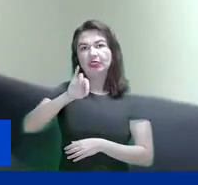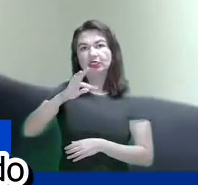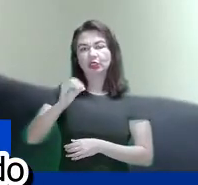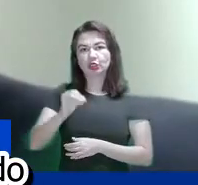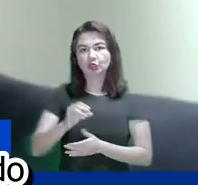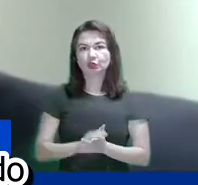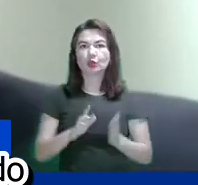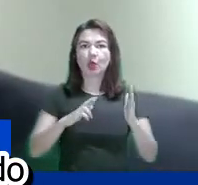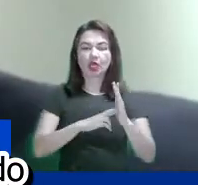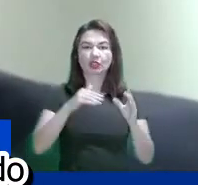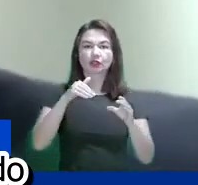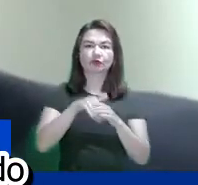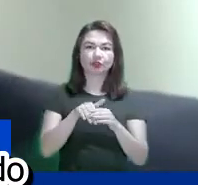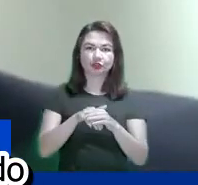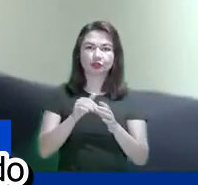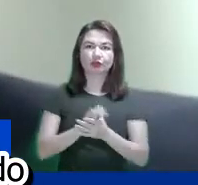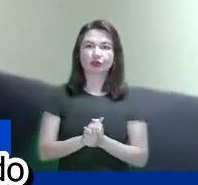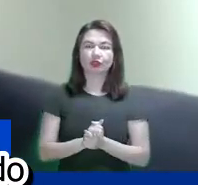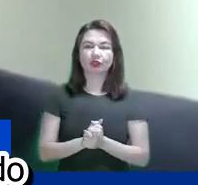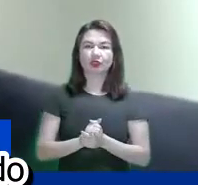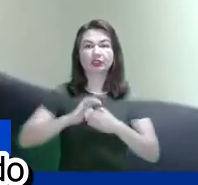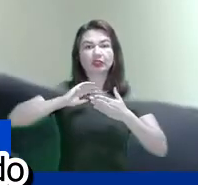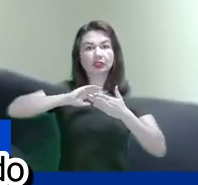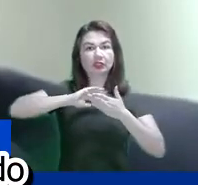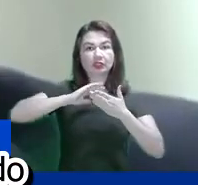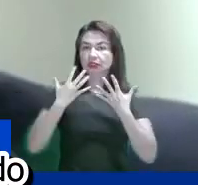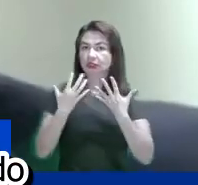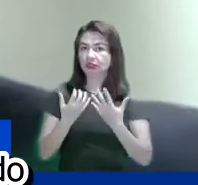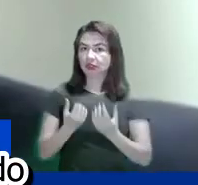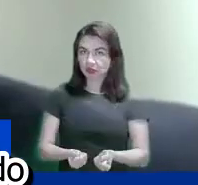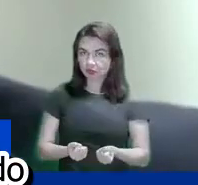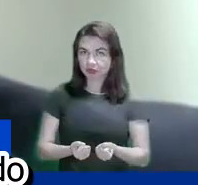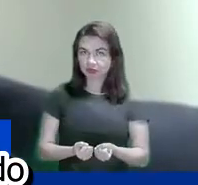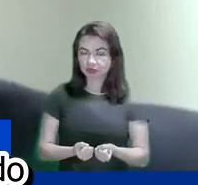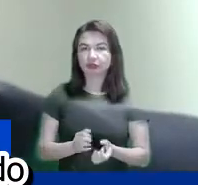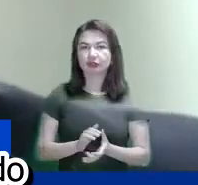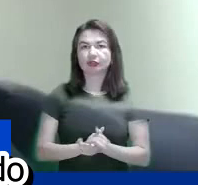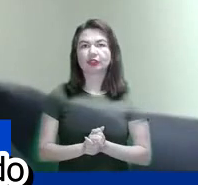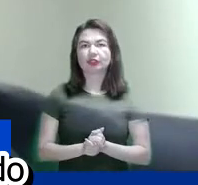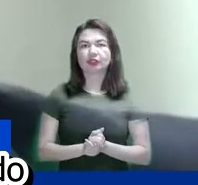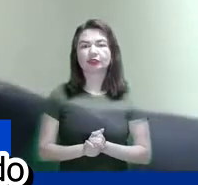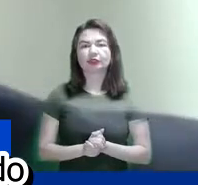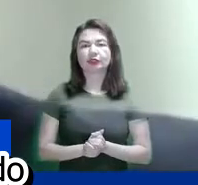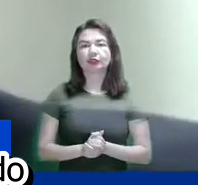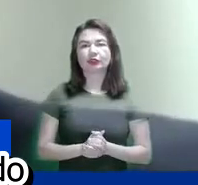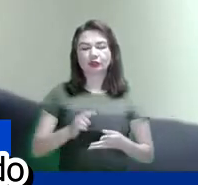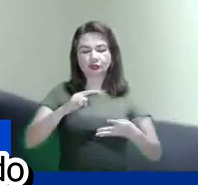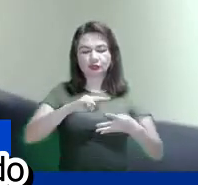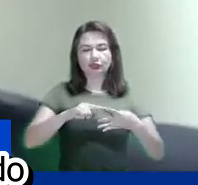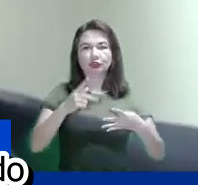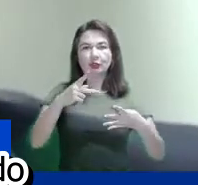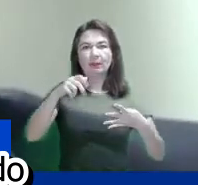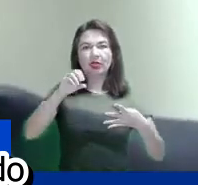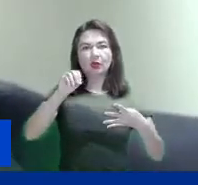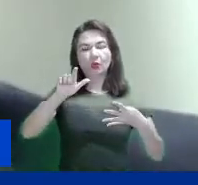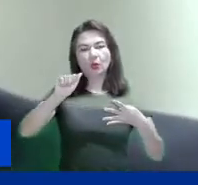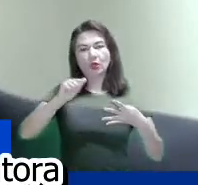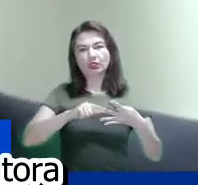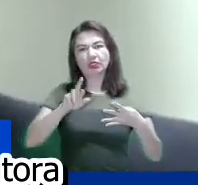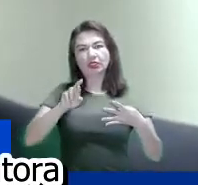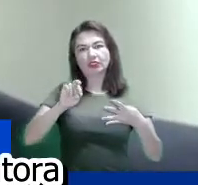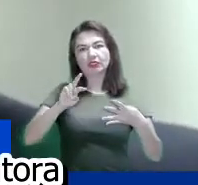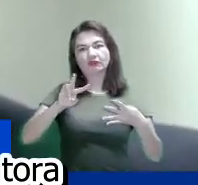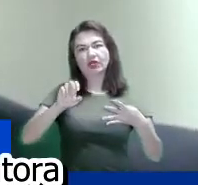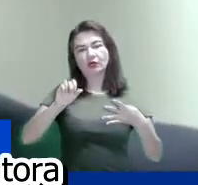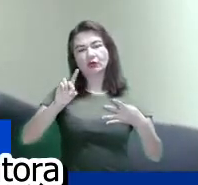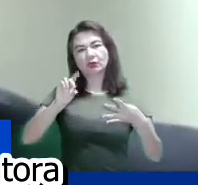eminente relator, rejeitando, no que foi acompanhado pelos juízes Paola Santos, Rivaldo Valente e Anselmo Gonçalves, pediu